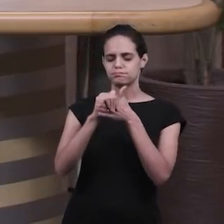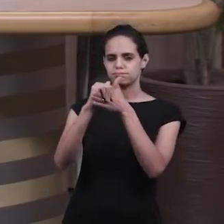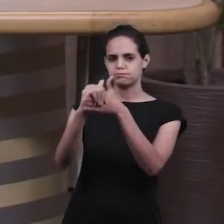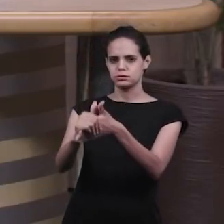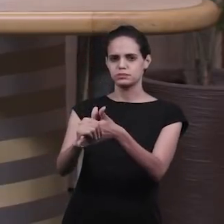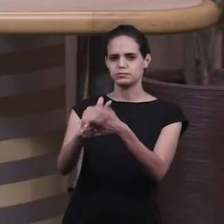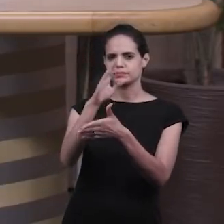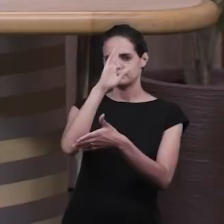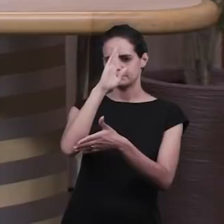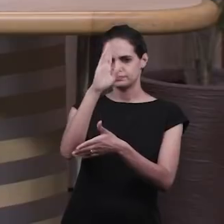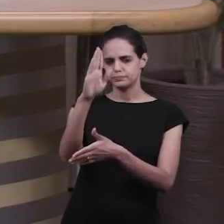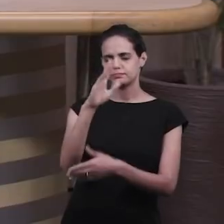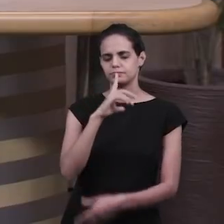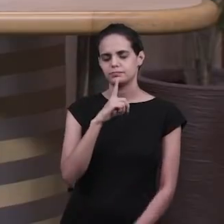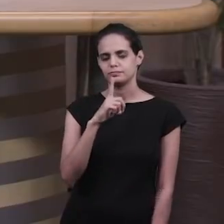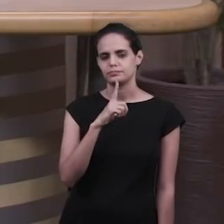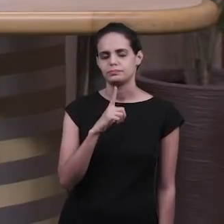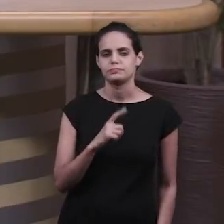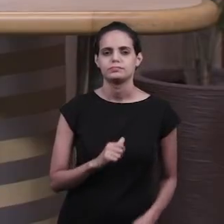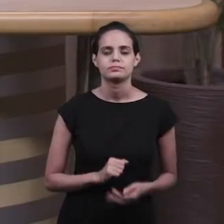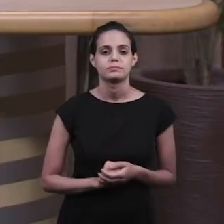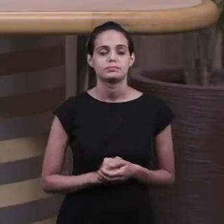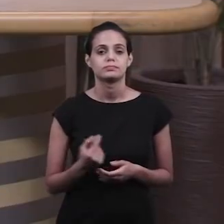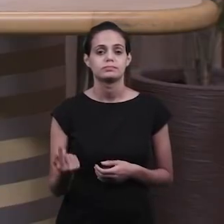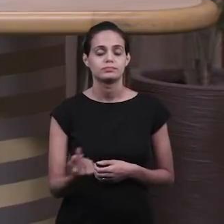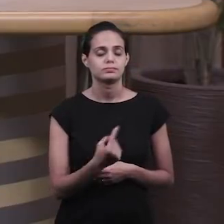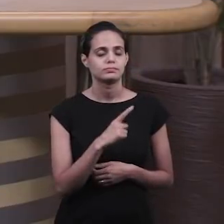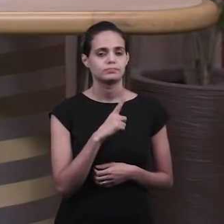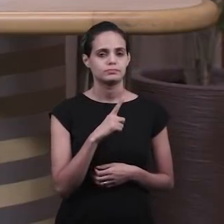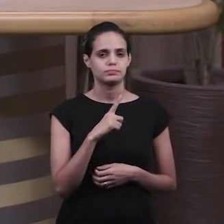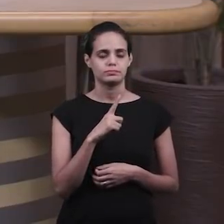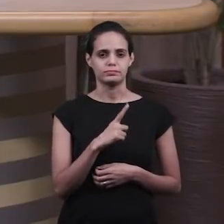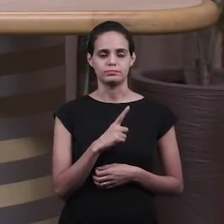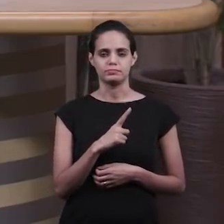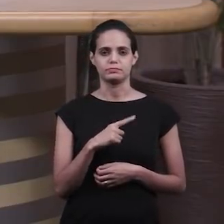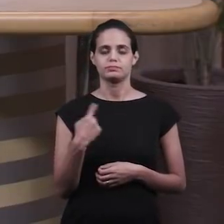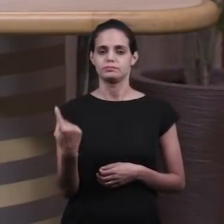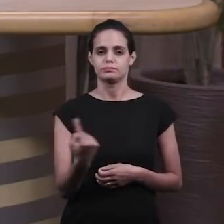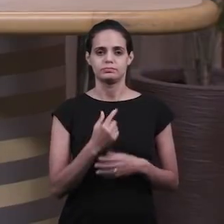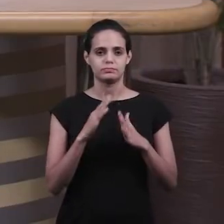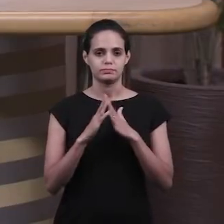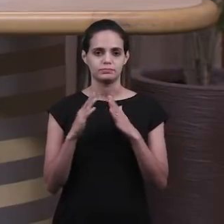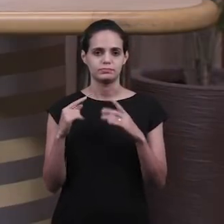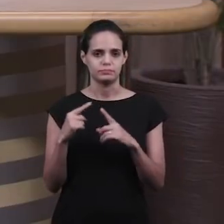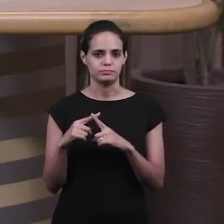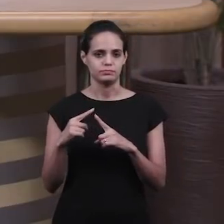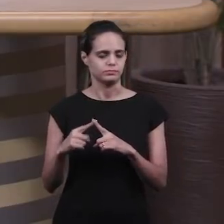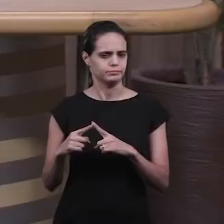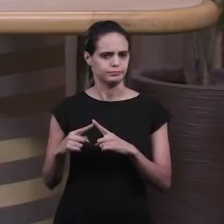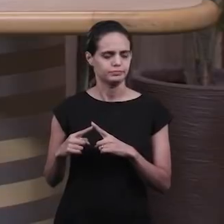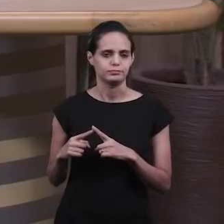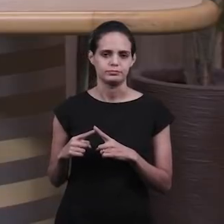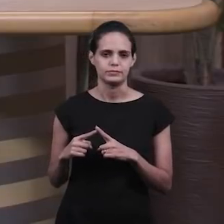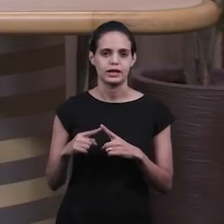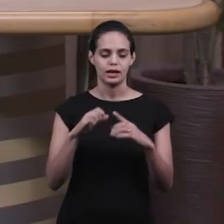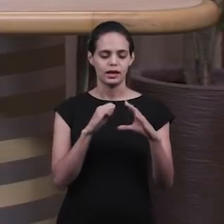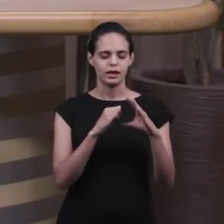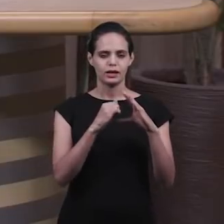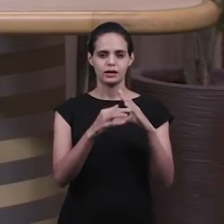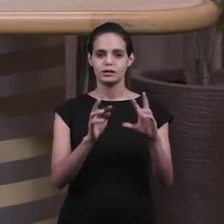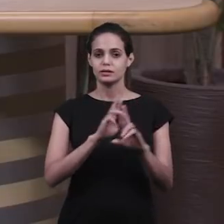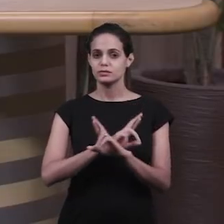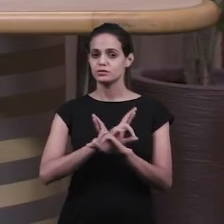nosso meio, ou temos ainda conosco, características completamente diferentes de